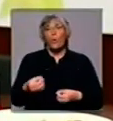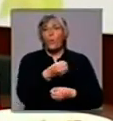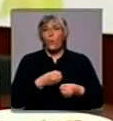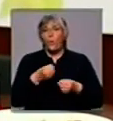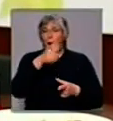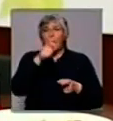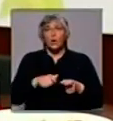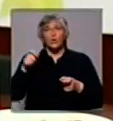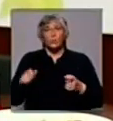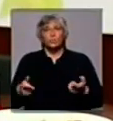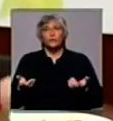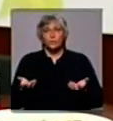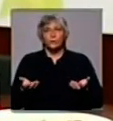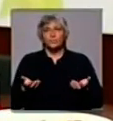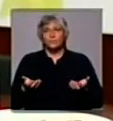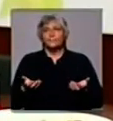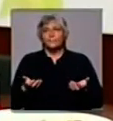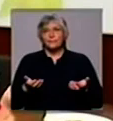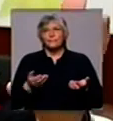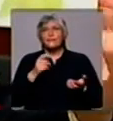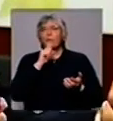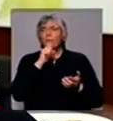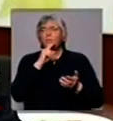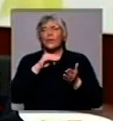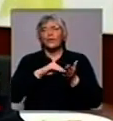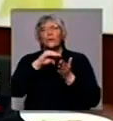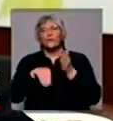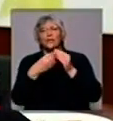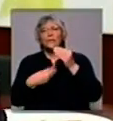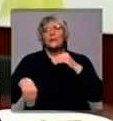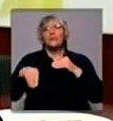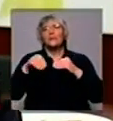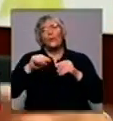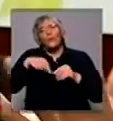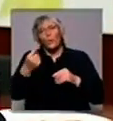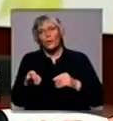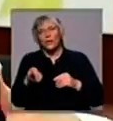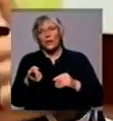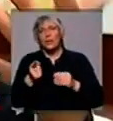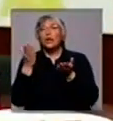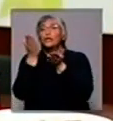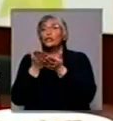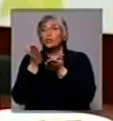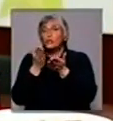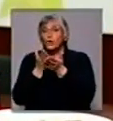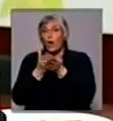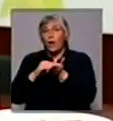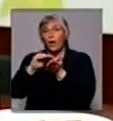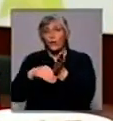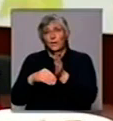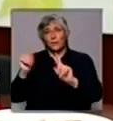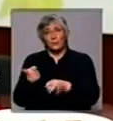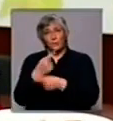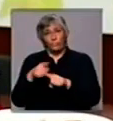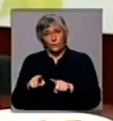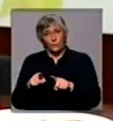um espaço para a contratação adicional, que pode acontecer contratação escola pelo agrupamento de professores